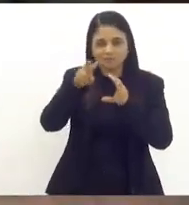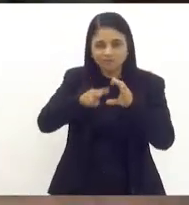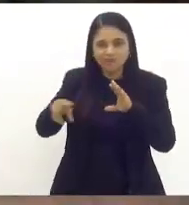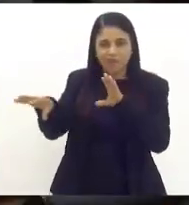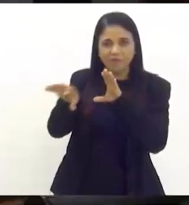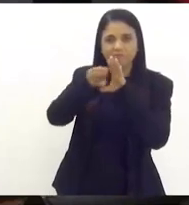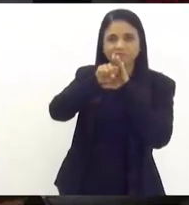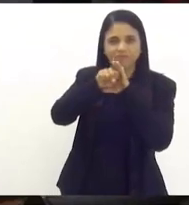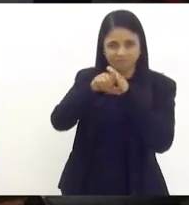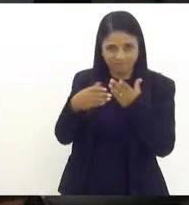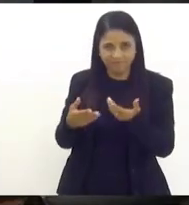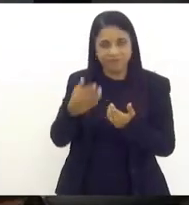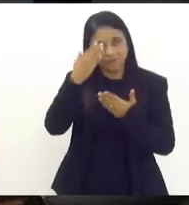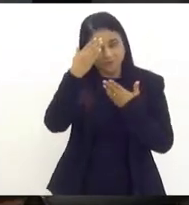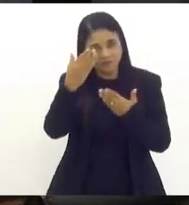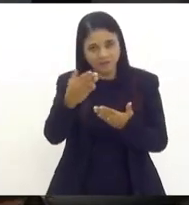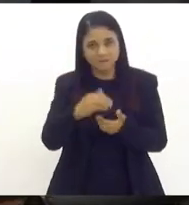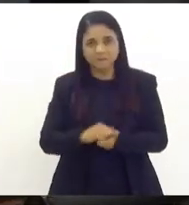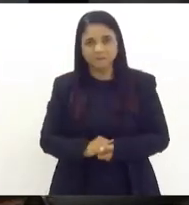obrigado